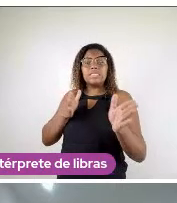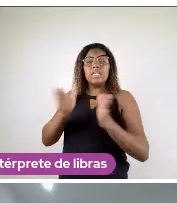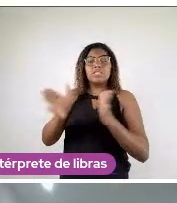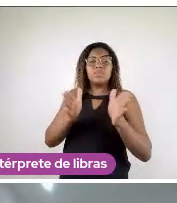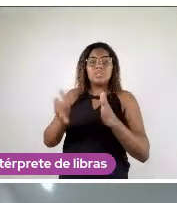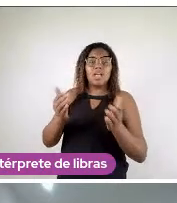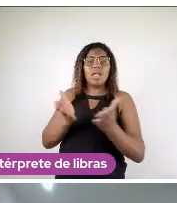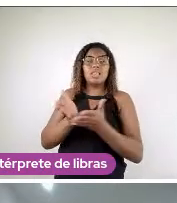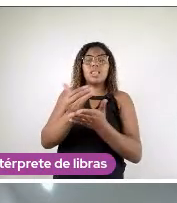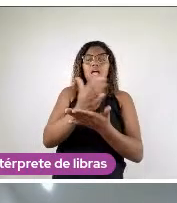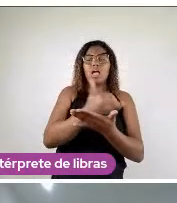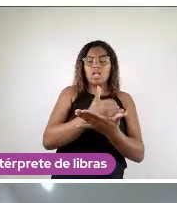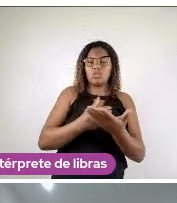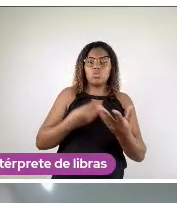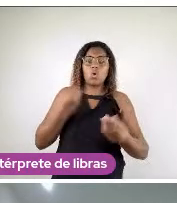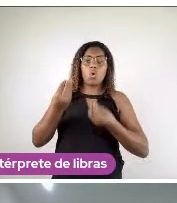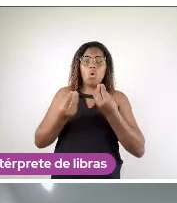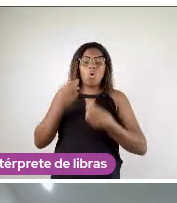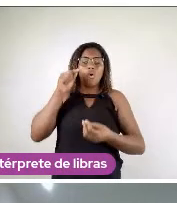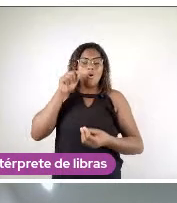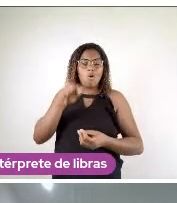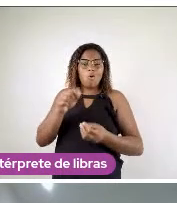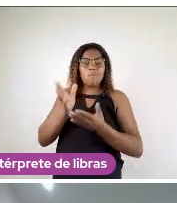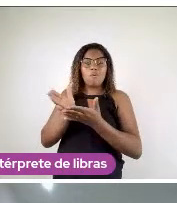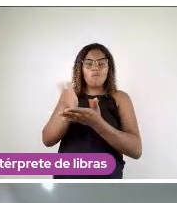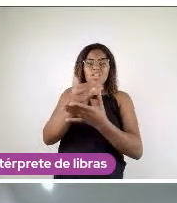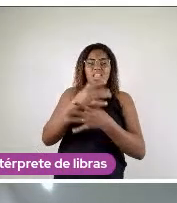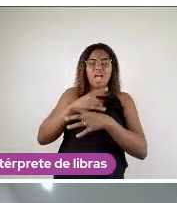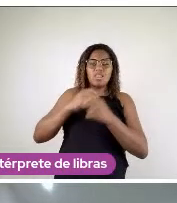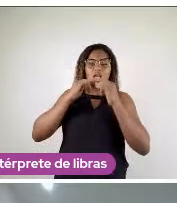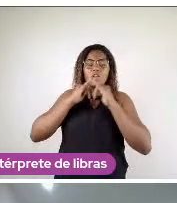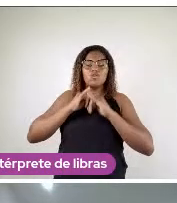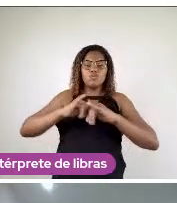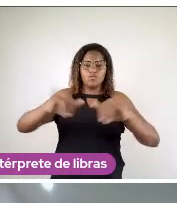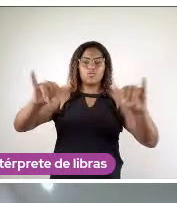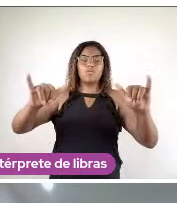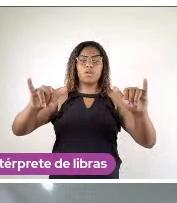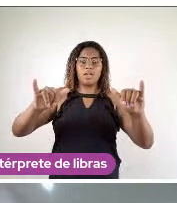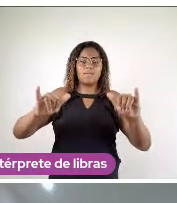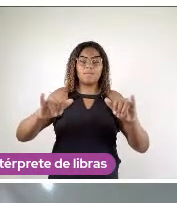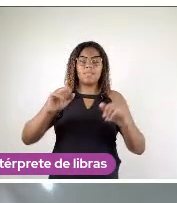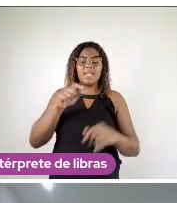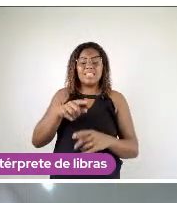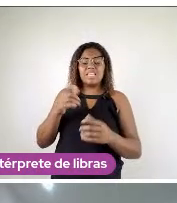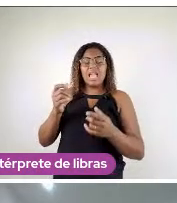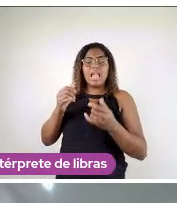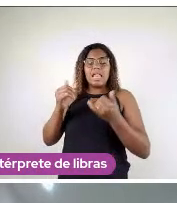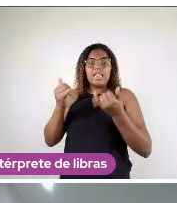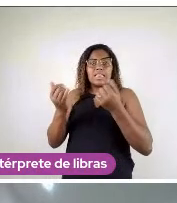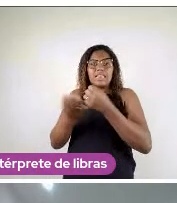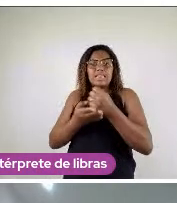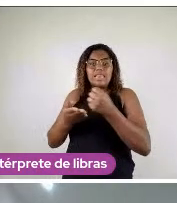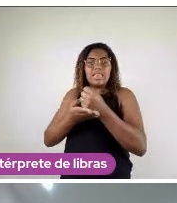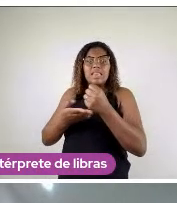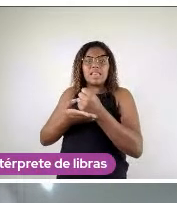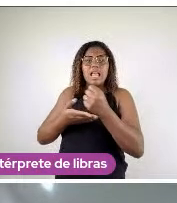dados serem abertos e justamente esses dados sendo base, sendo subsídio para boa governança.